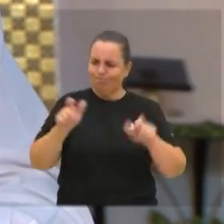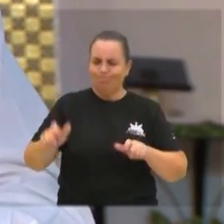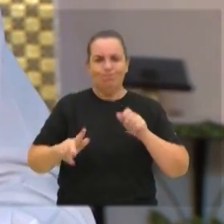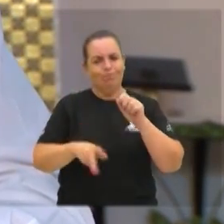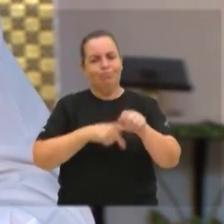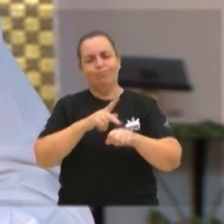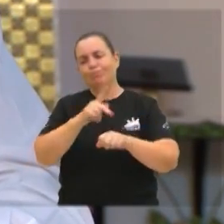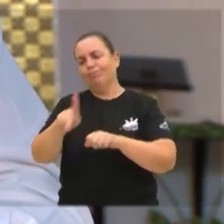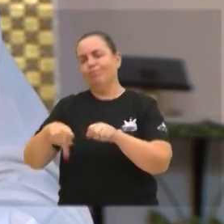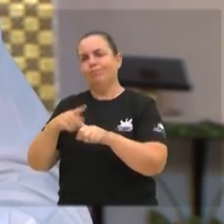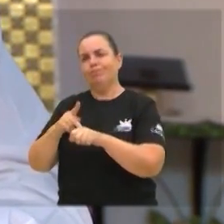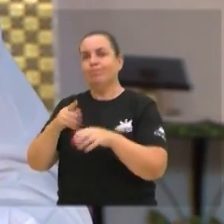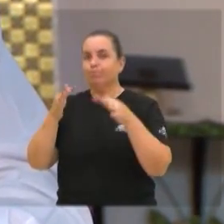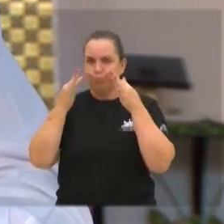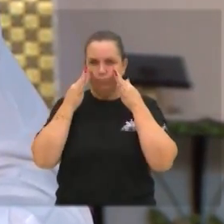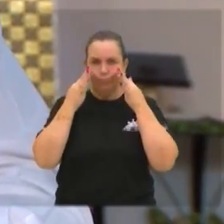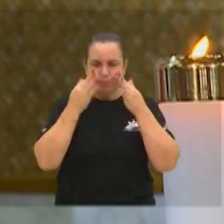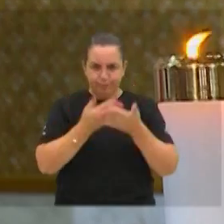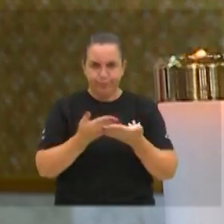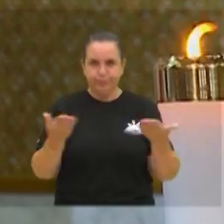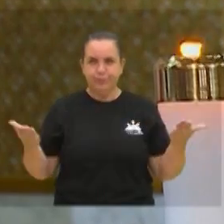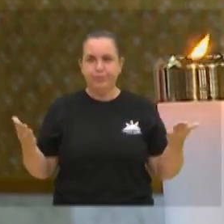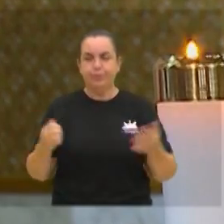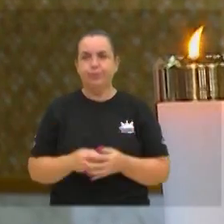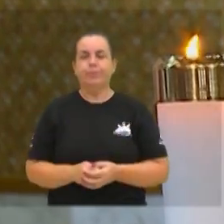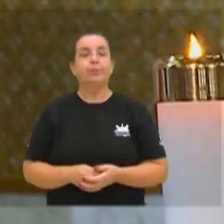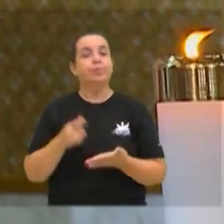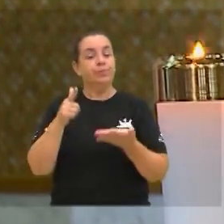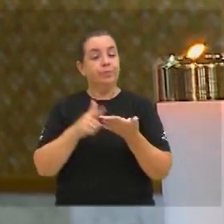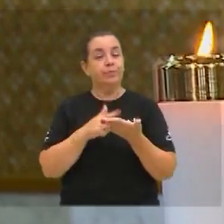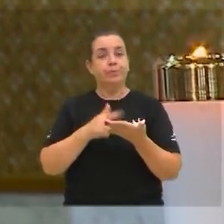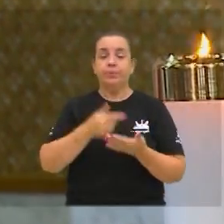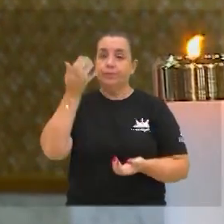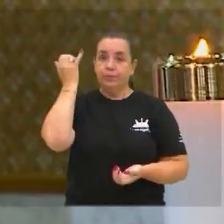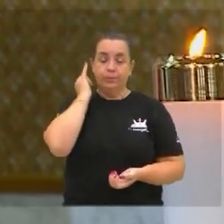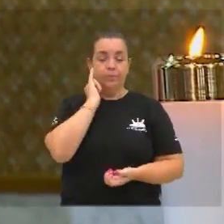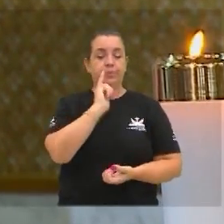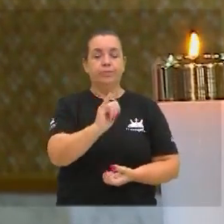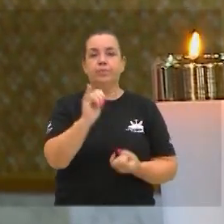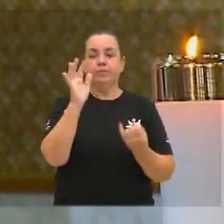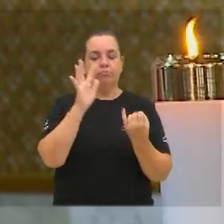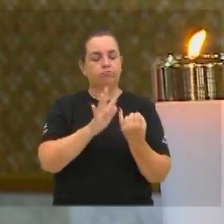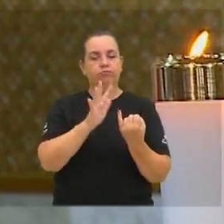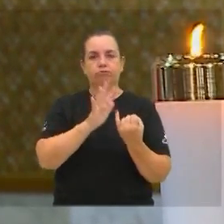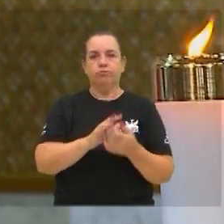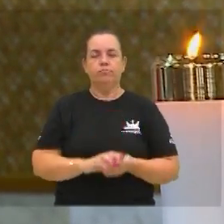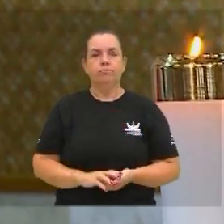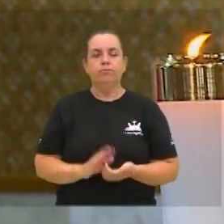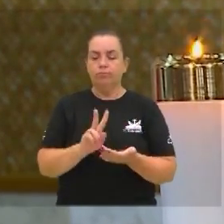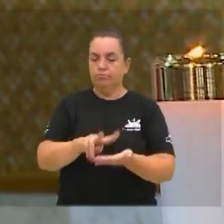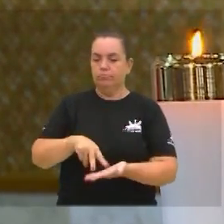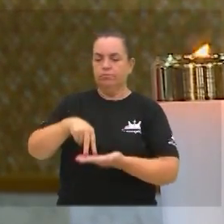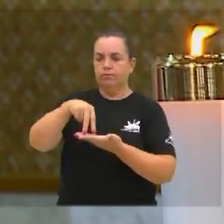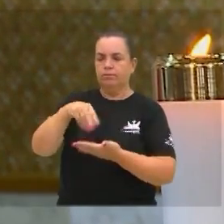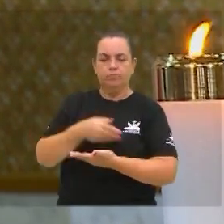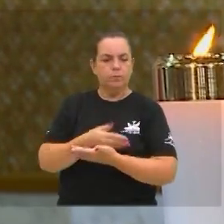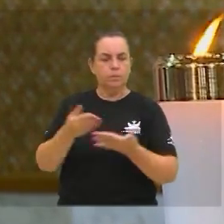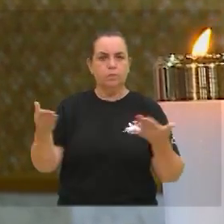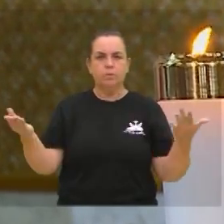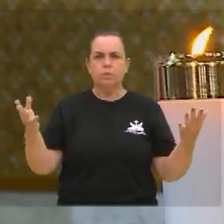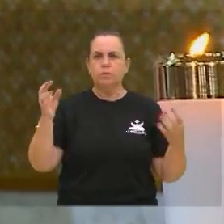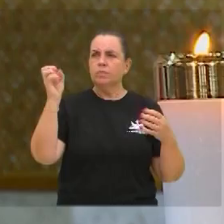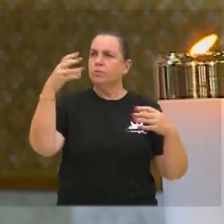nações. Ouçamos. Livro do profeta Isaías. Levanta-te, acende